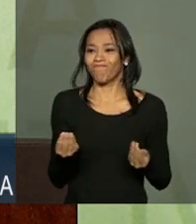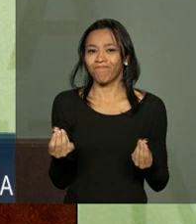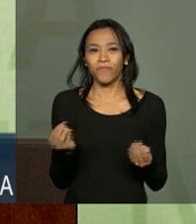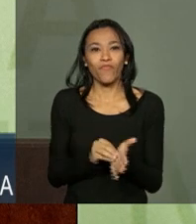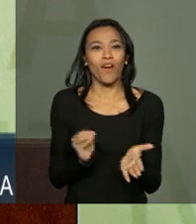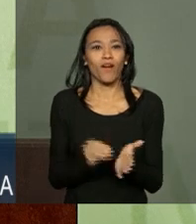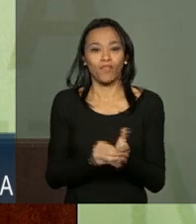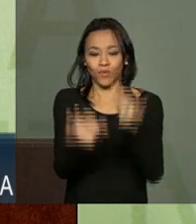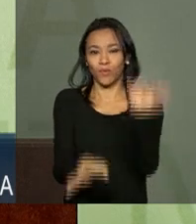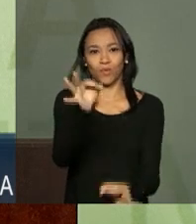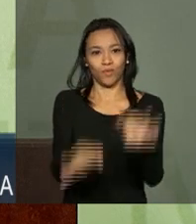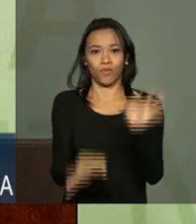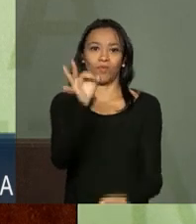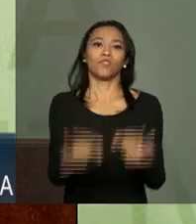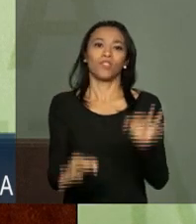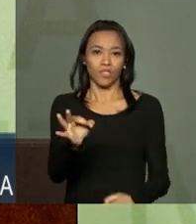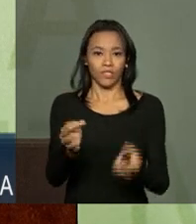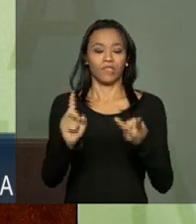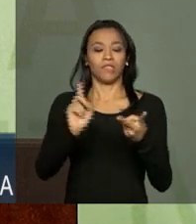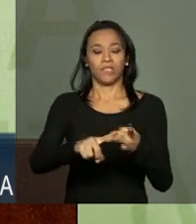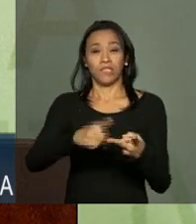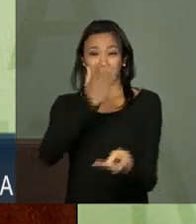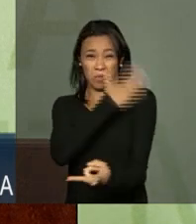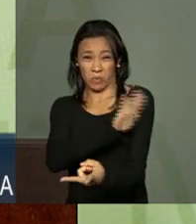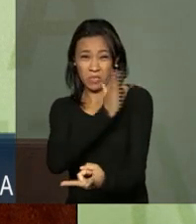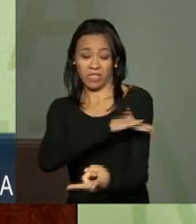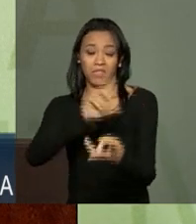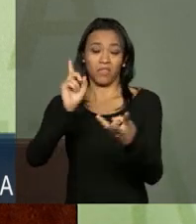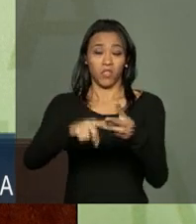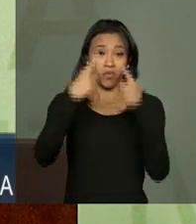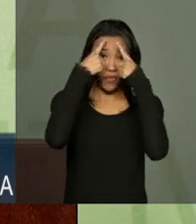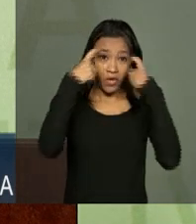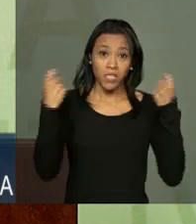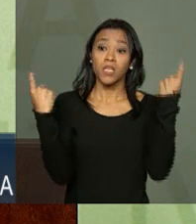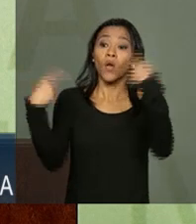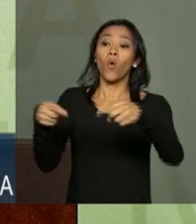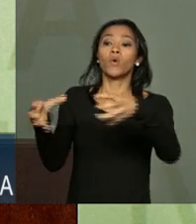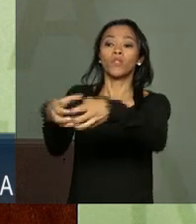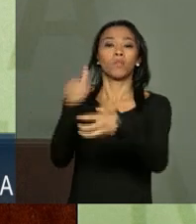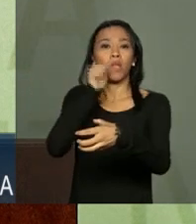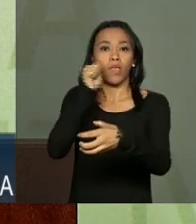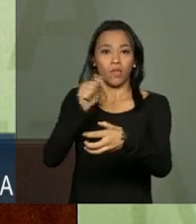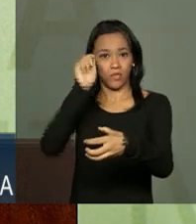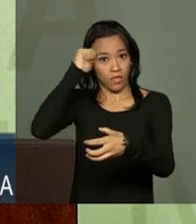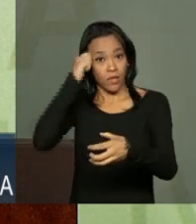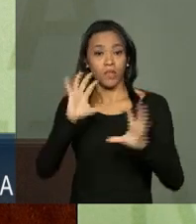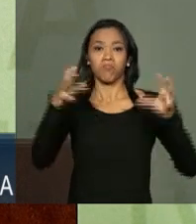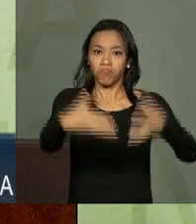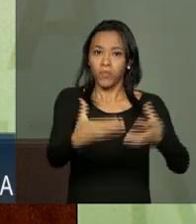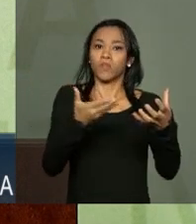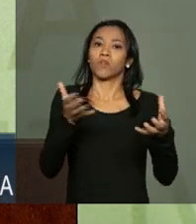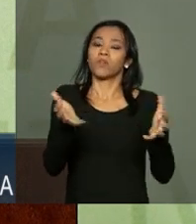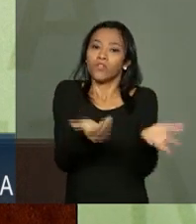social, pelo preconceito e pela violência contra mulheres negras, jovens negros,